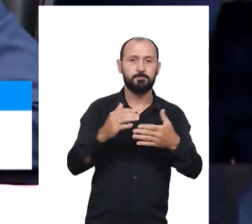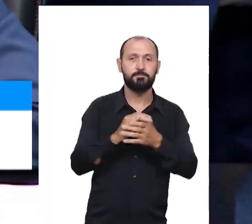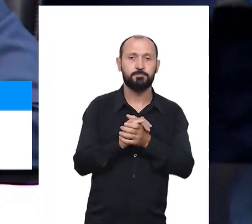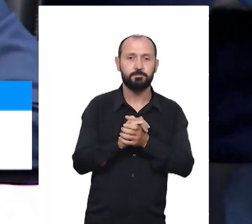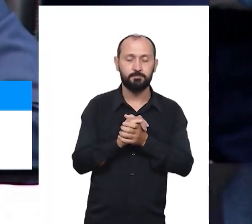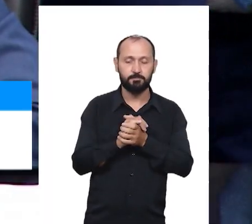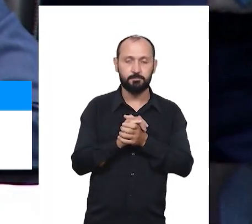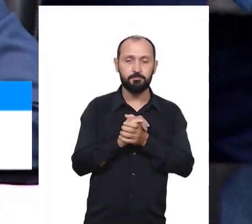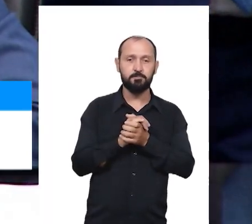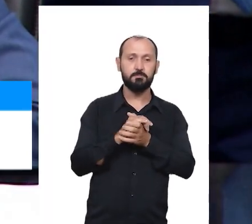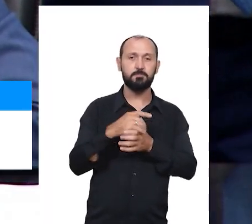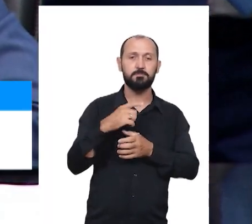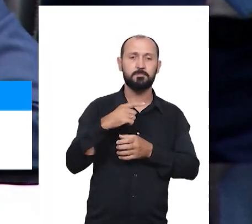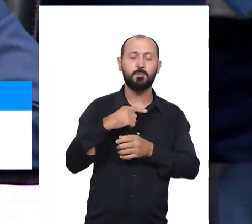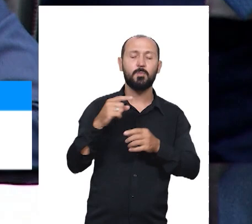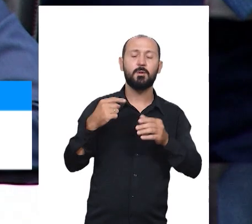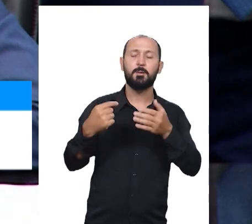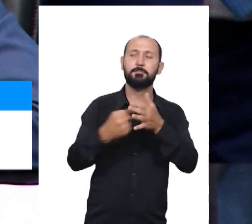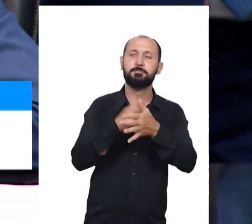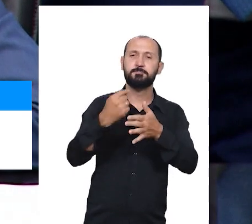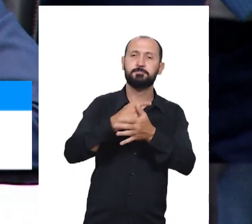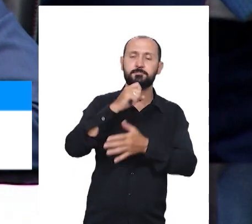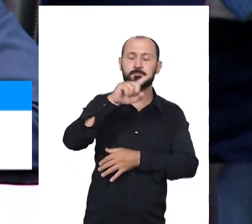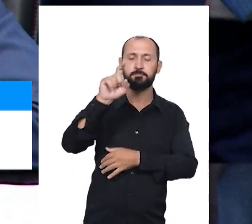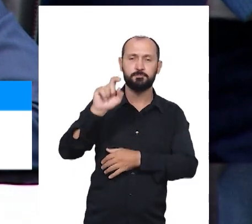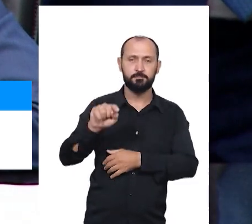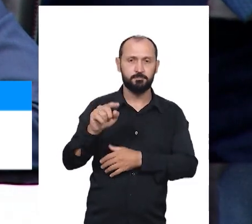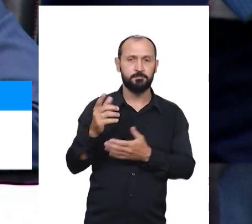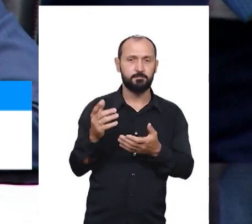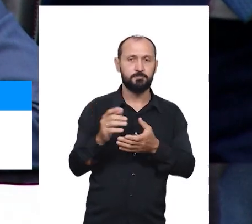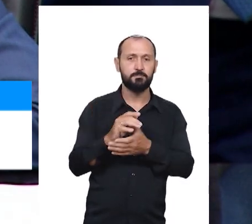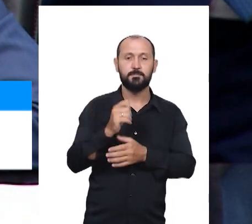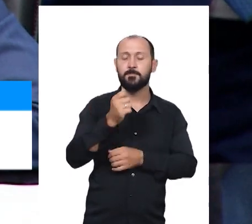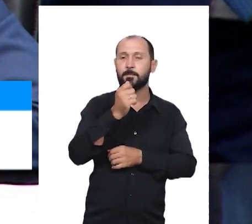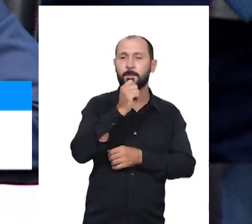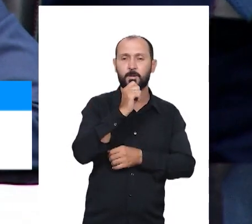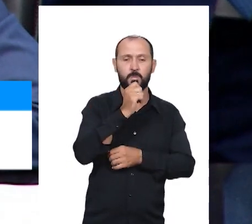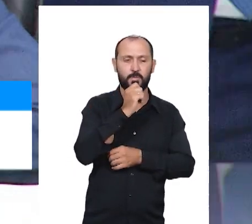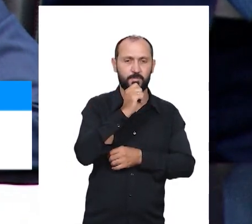Esclarecimento, nós tivemos muitas indagações, ainda vivemos,